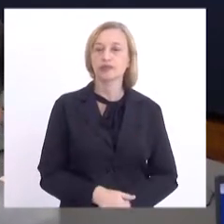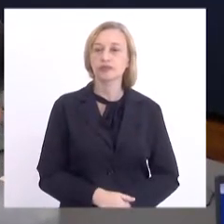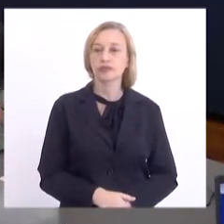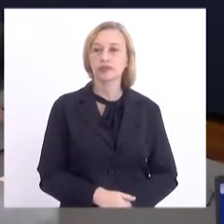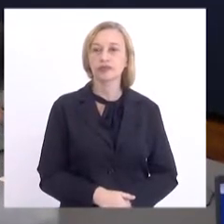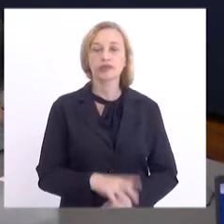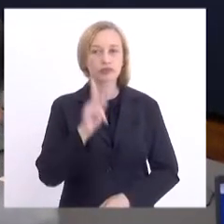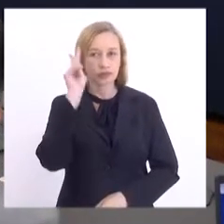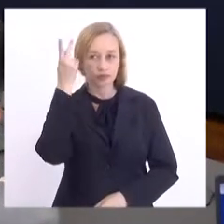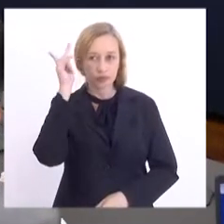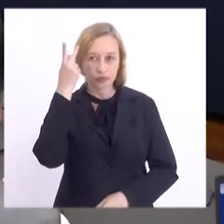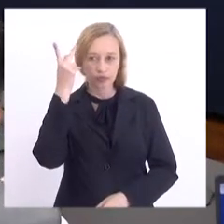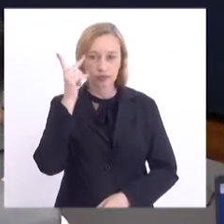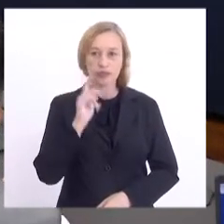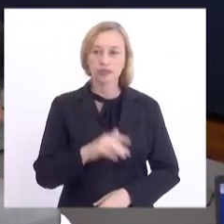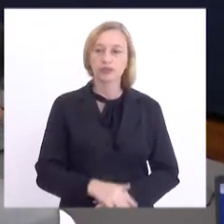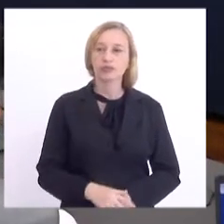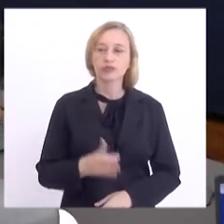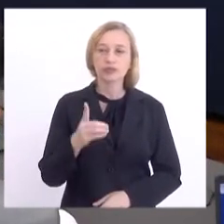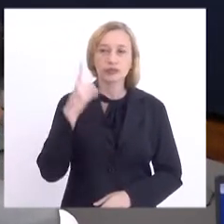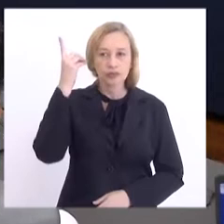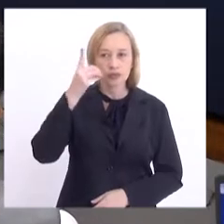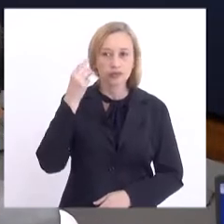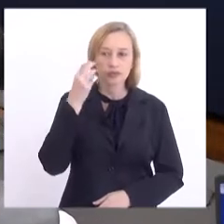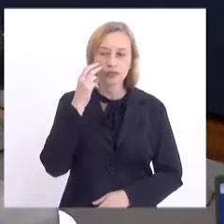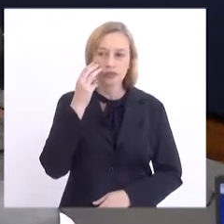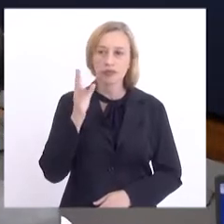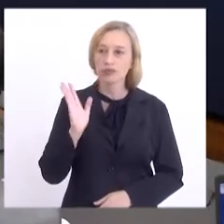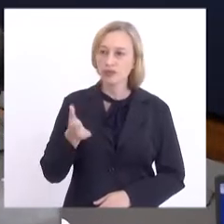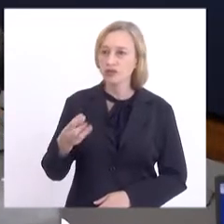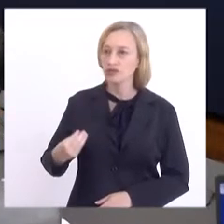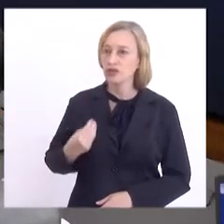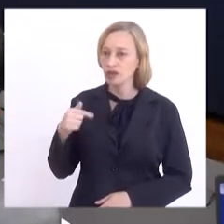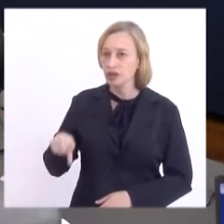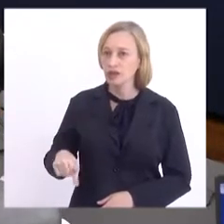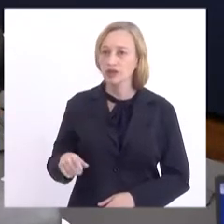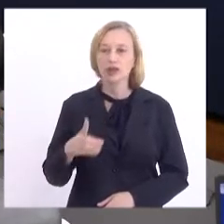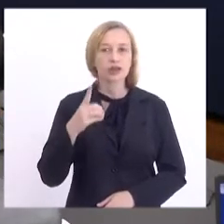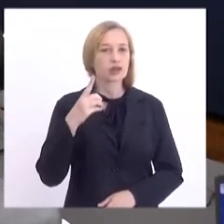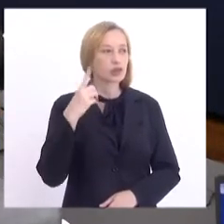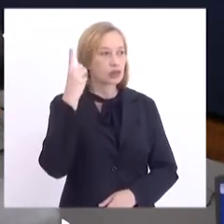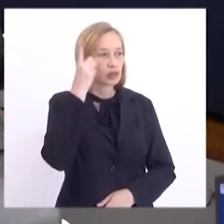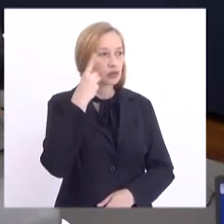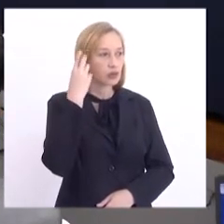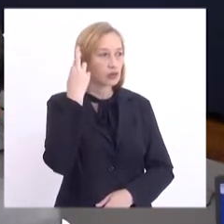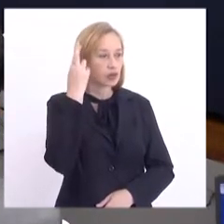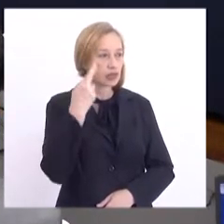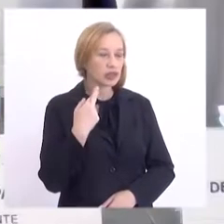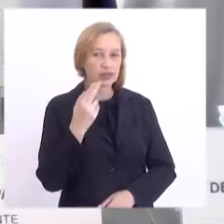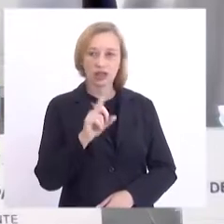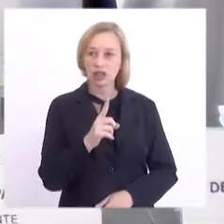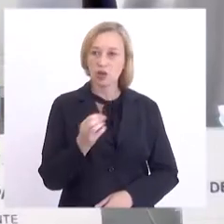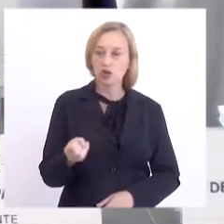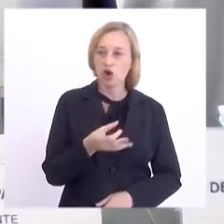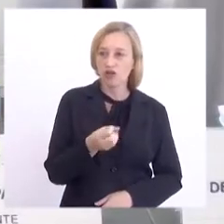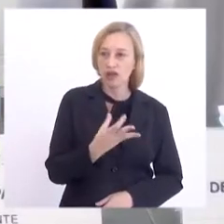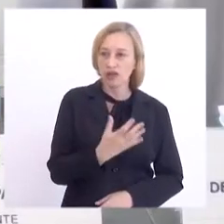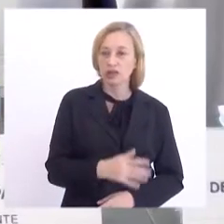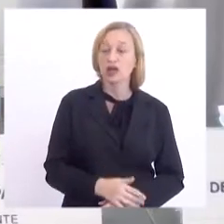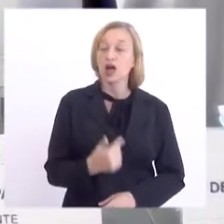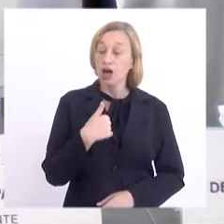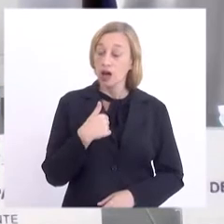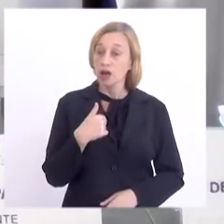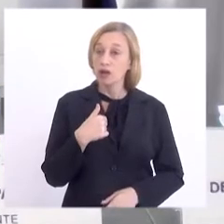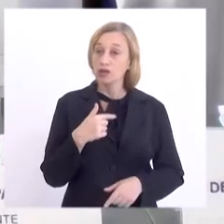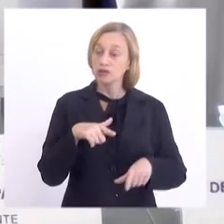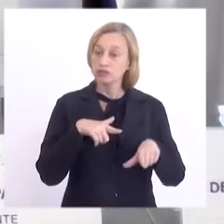historicamente se Deputado waldeck já tava aqui já adaptado a Renato ainda não porque